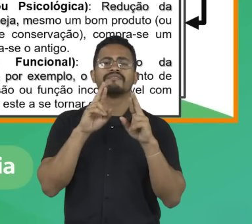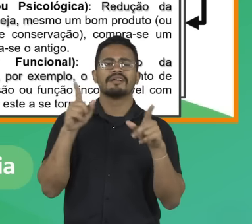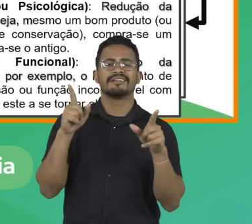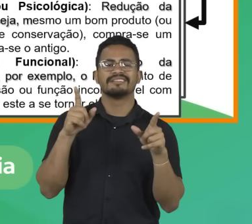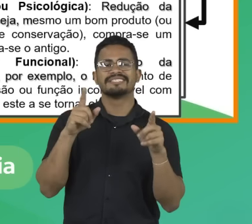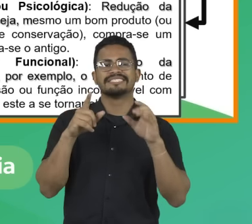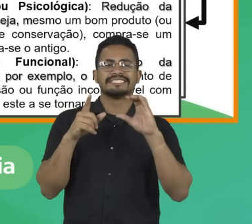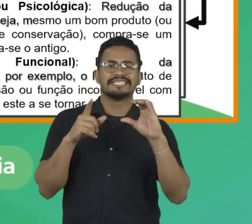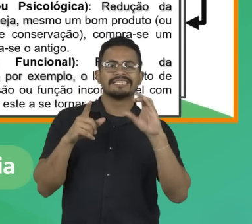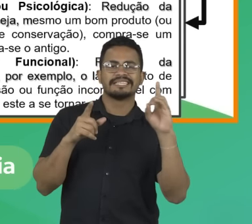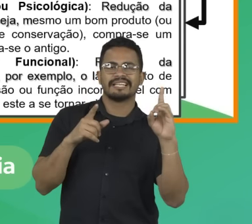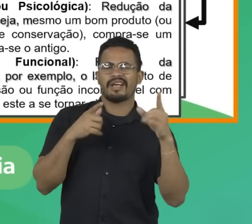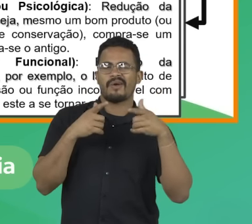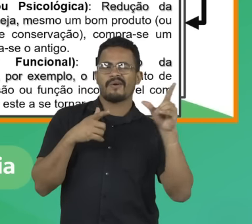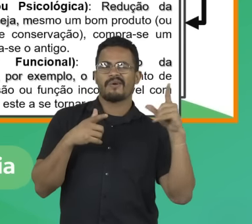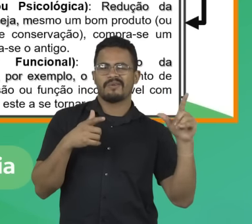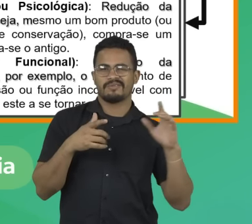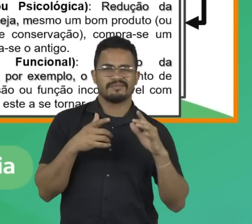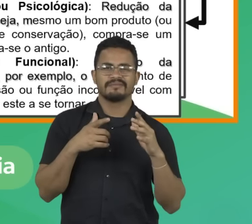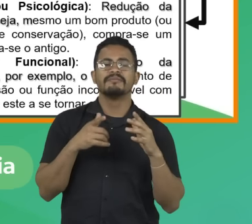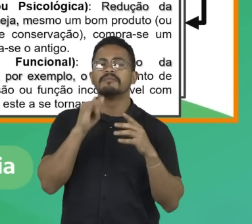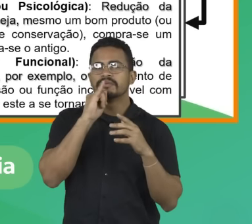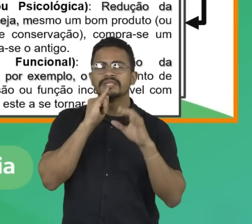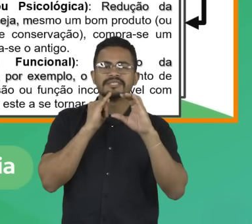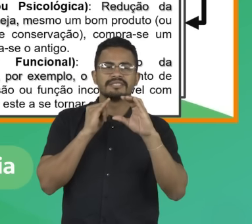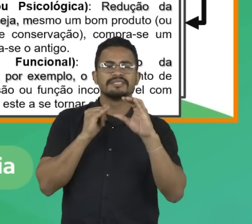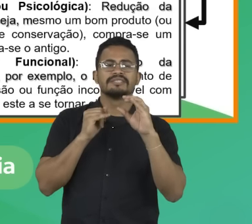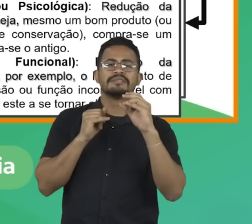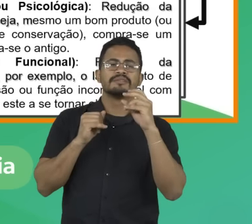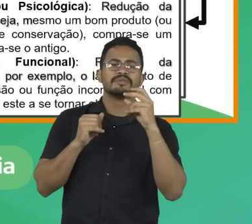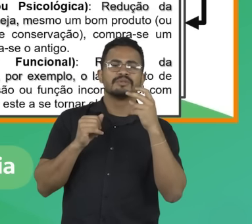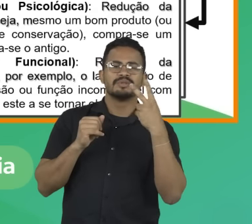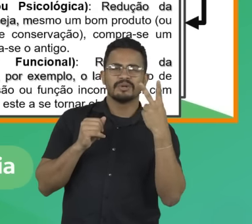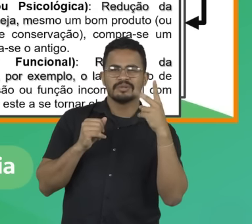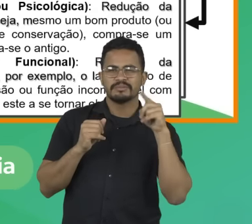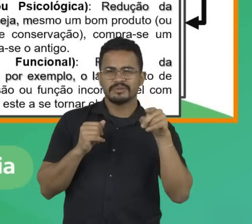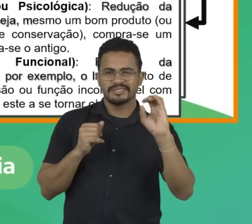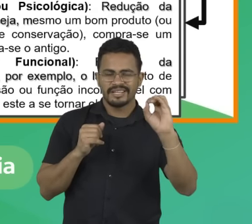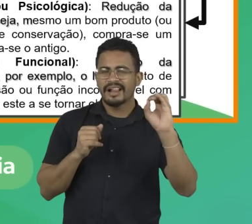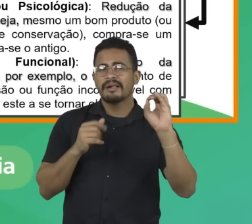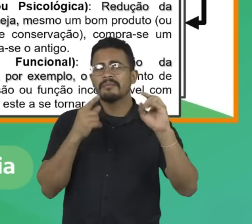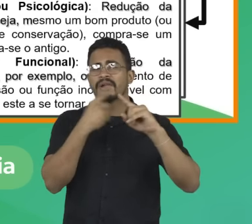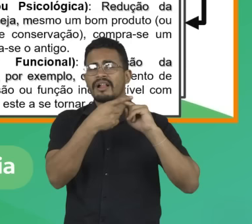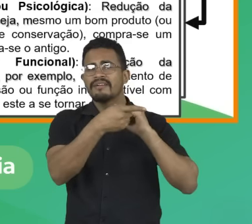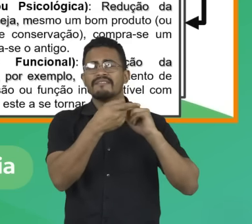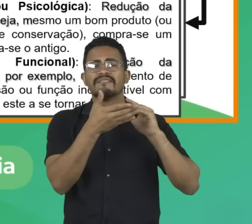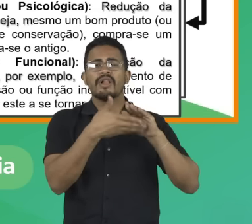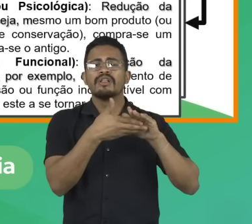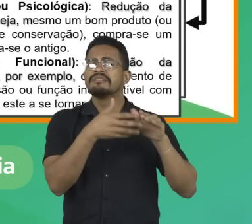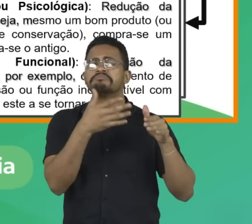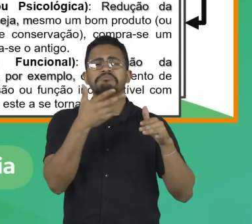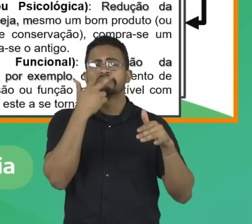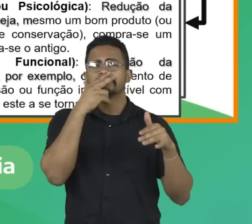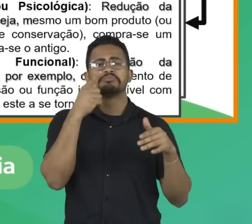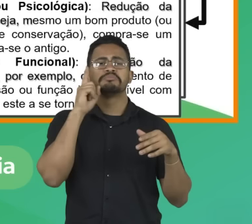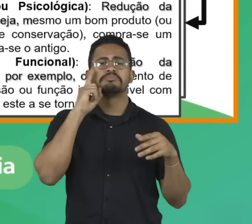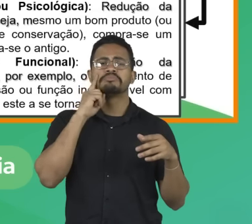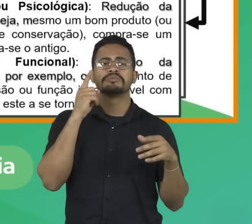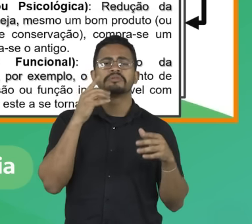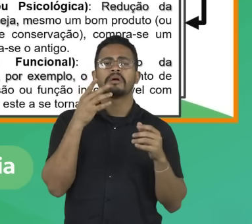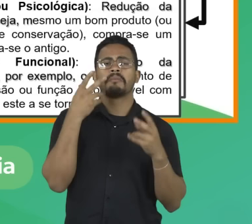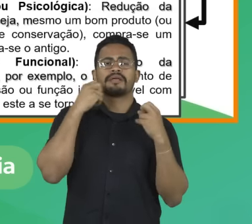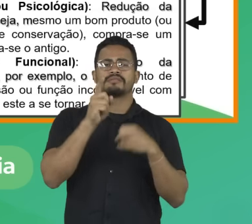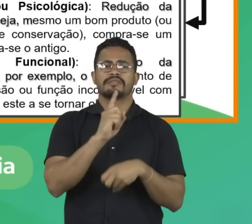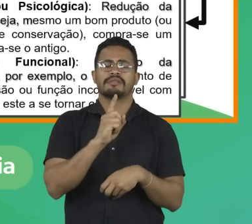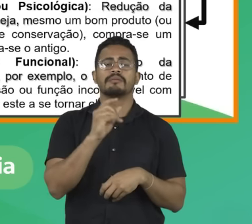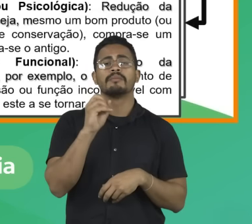variantes. C 2.0, 3, 3.1, porque tem diferença de velocidades que você no dia a dia não percebe. E só carregar o seu celular durante a noite,